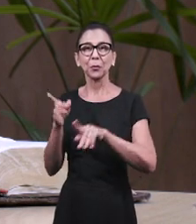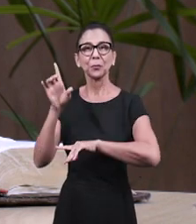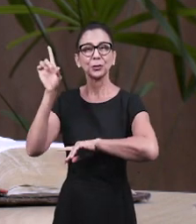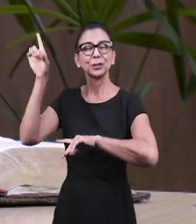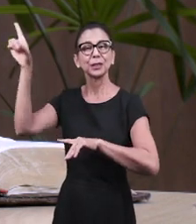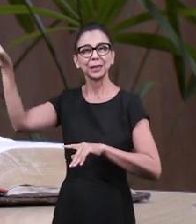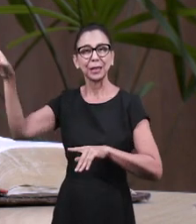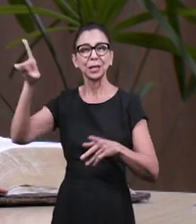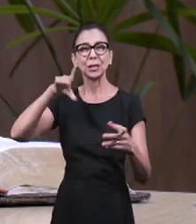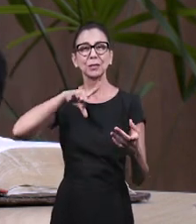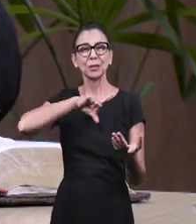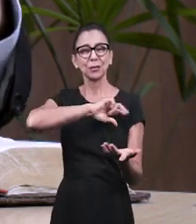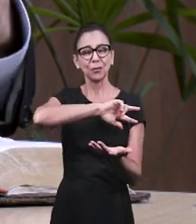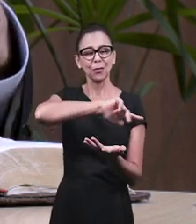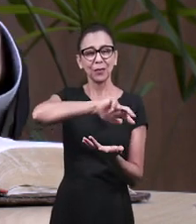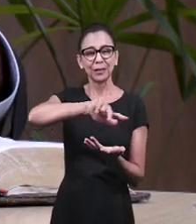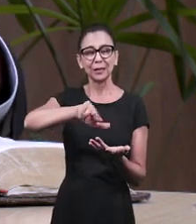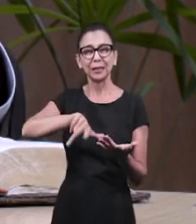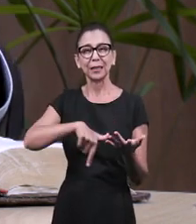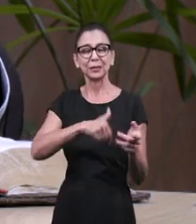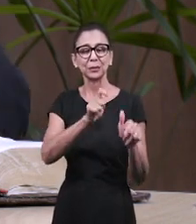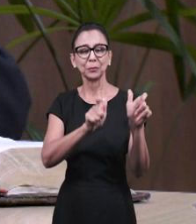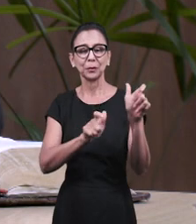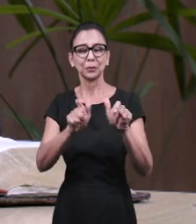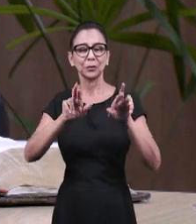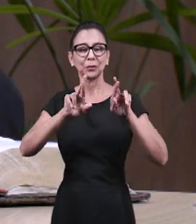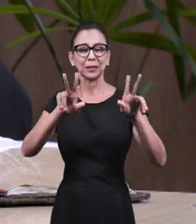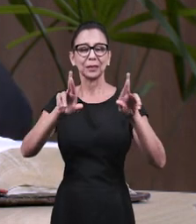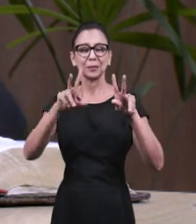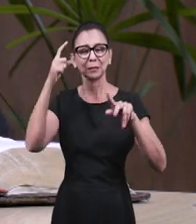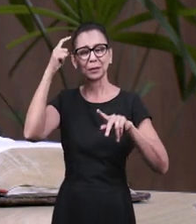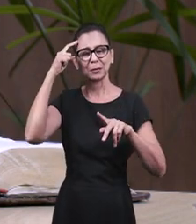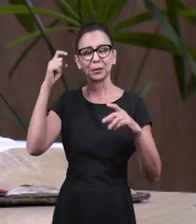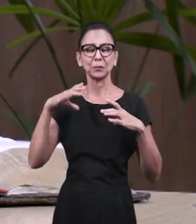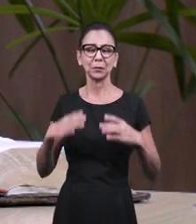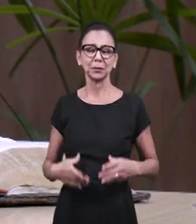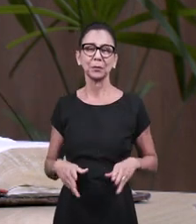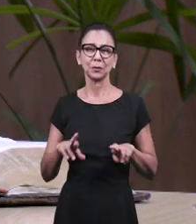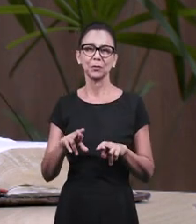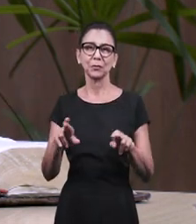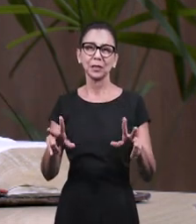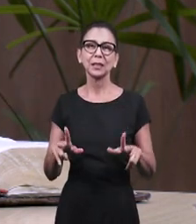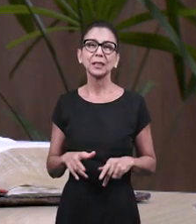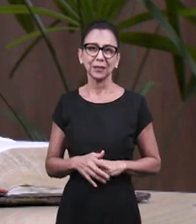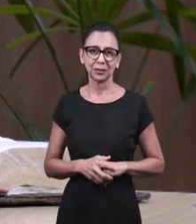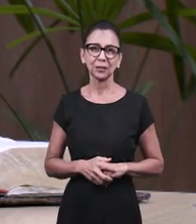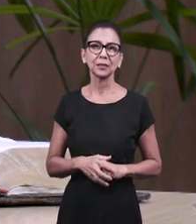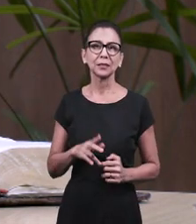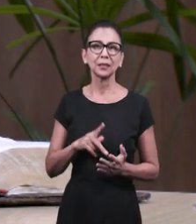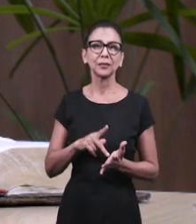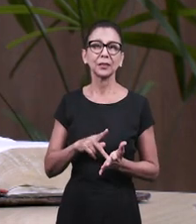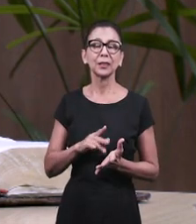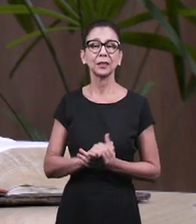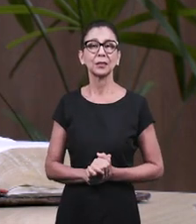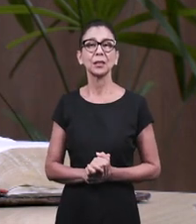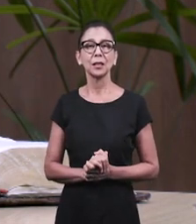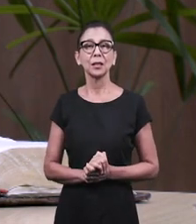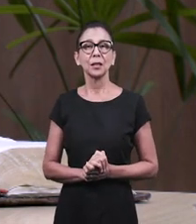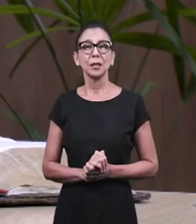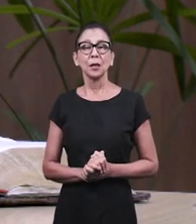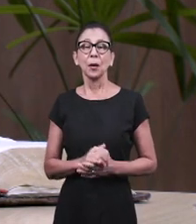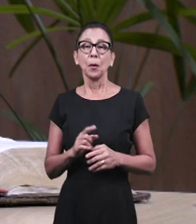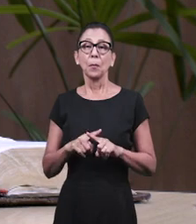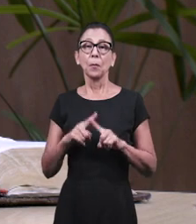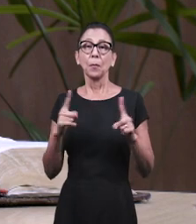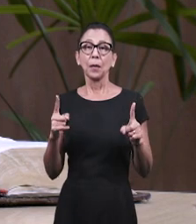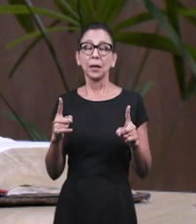doutrina para as coisas fundamentais. As coisas fundamentais são para a igreja, mas as exceções é no relacionamento pessoal